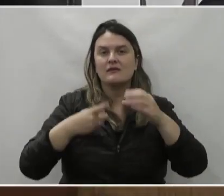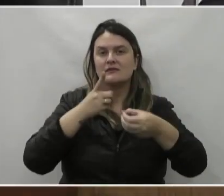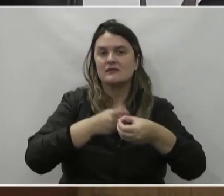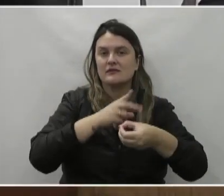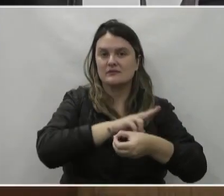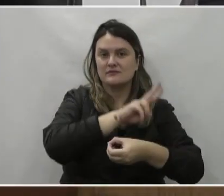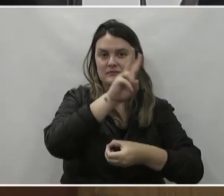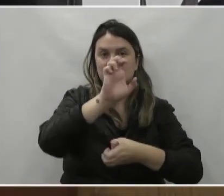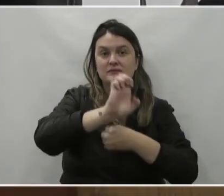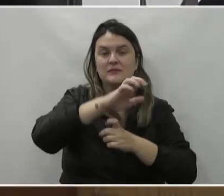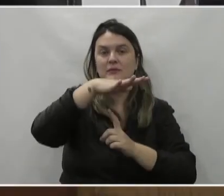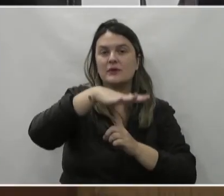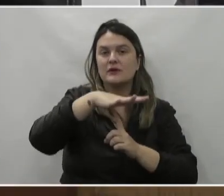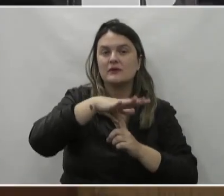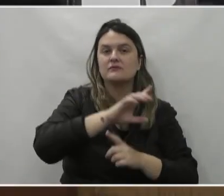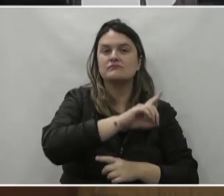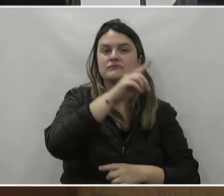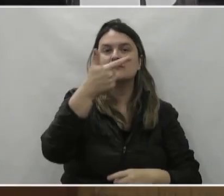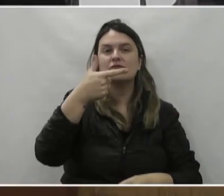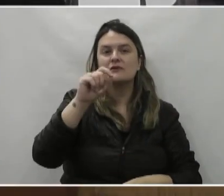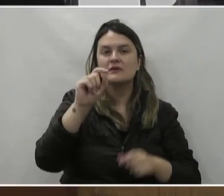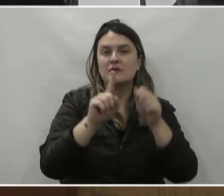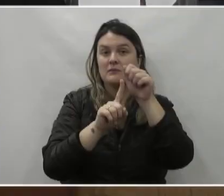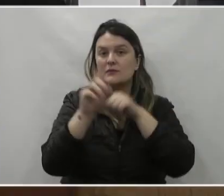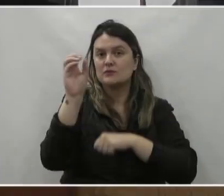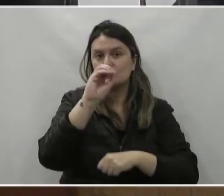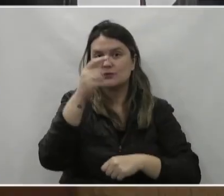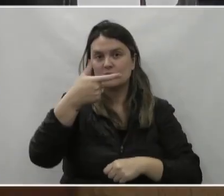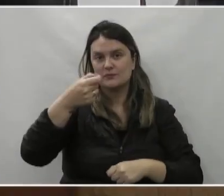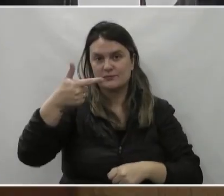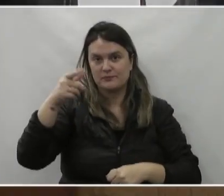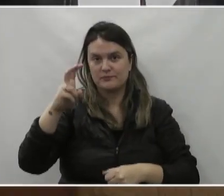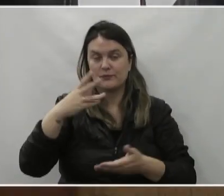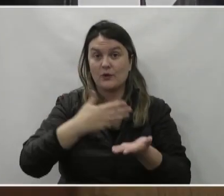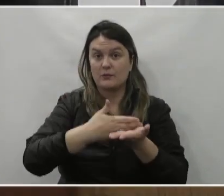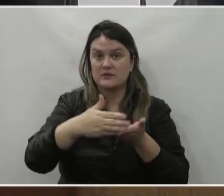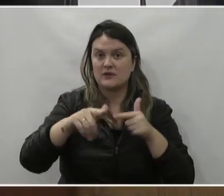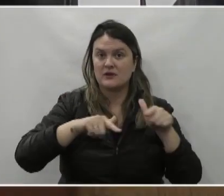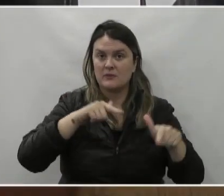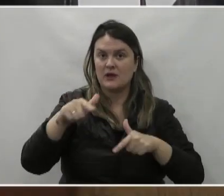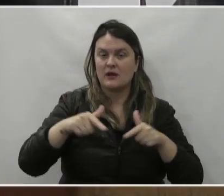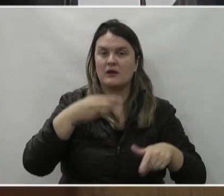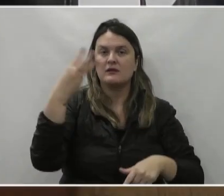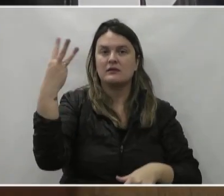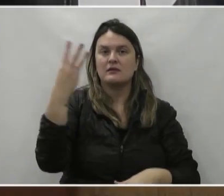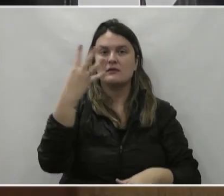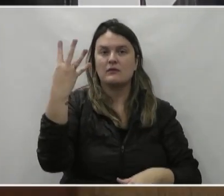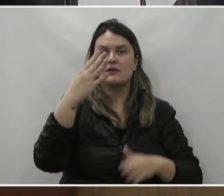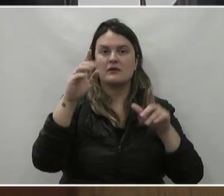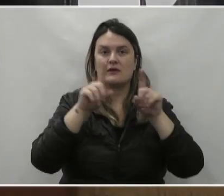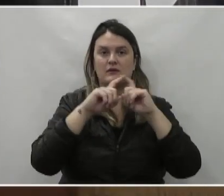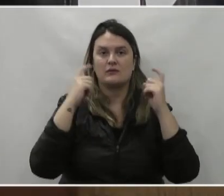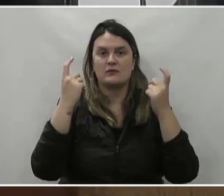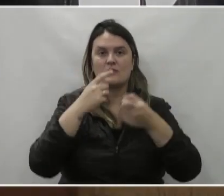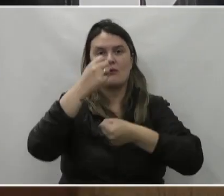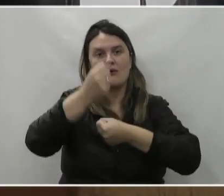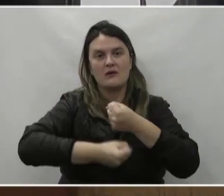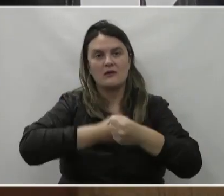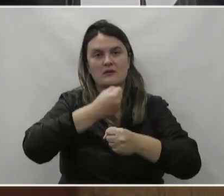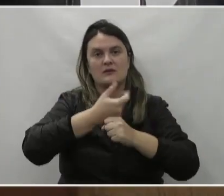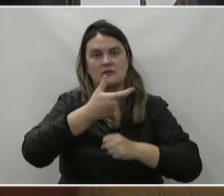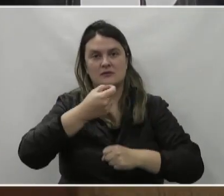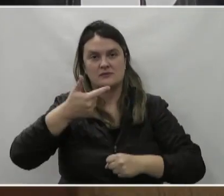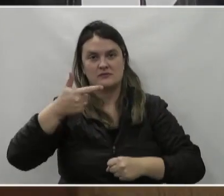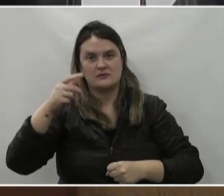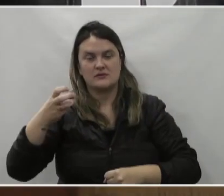Nova Vitória, Estado do Paraná, do dia 20 de outubro de 2025. Declaro abertos os trabalhos da 34ª reunião ordinária do exercício